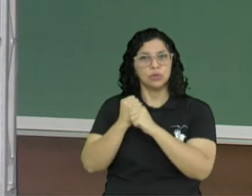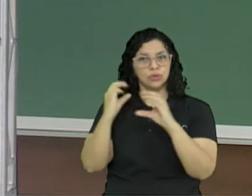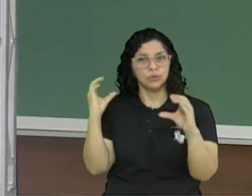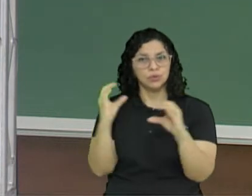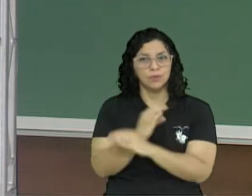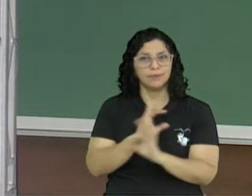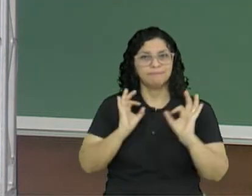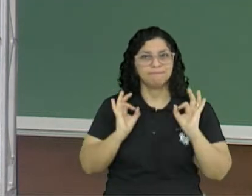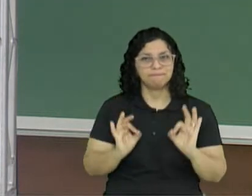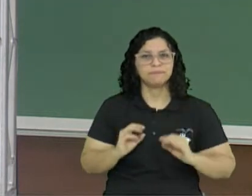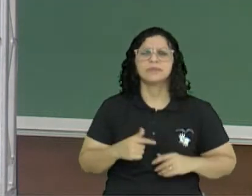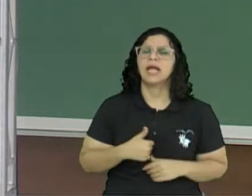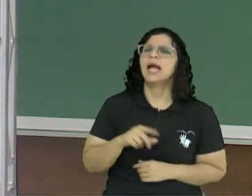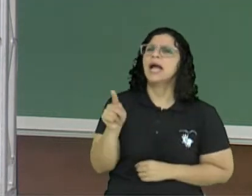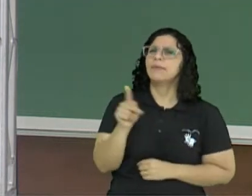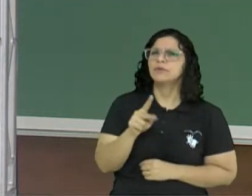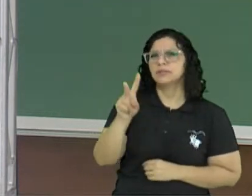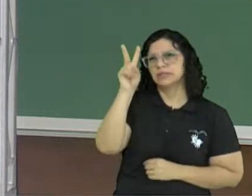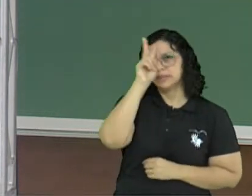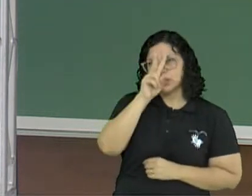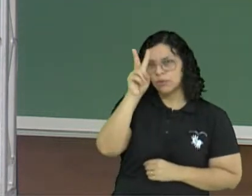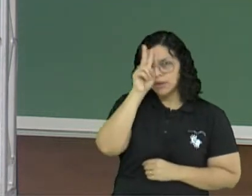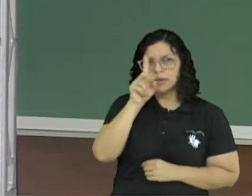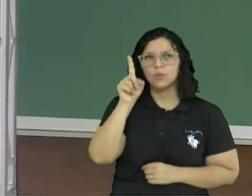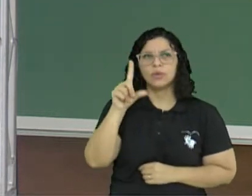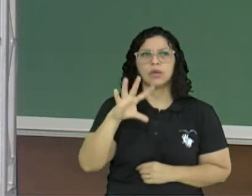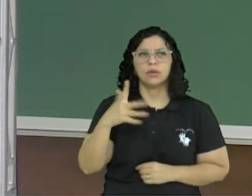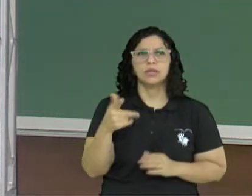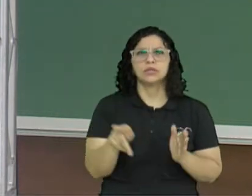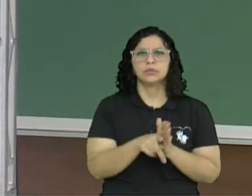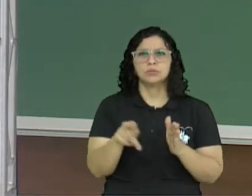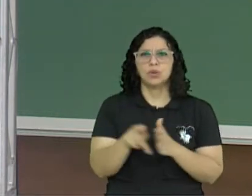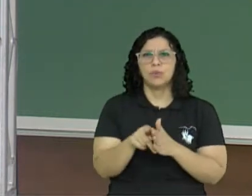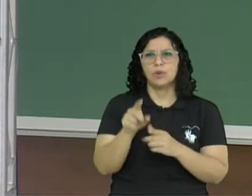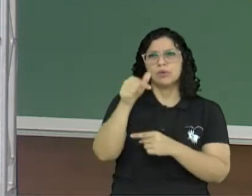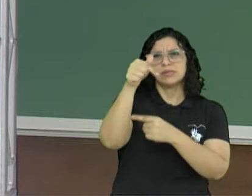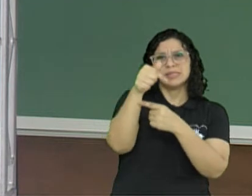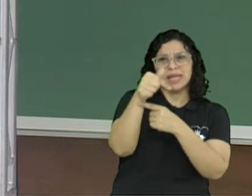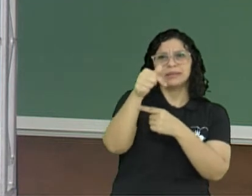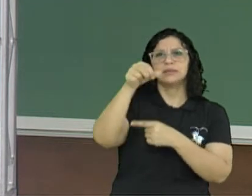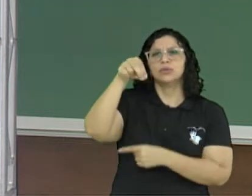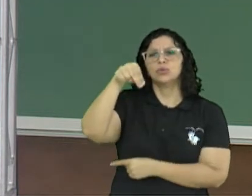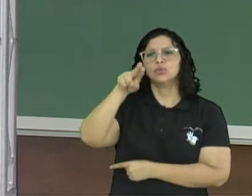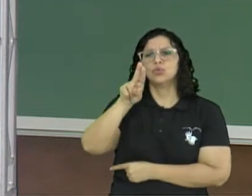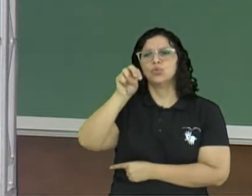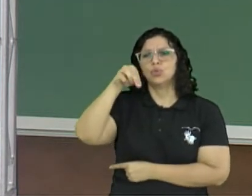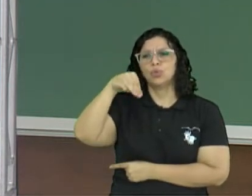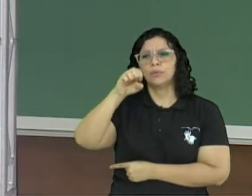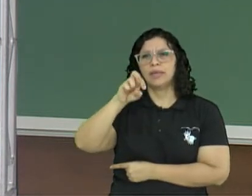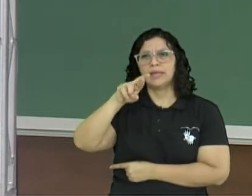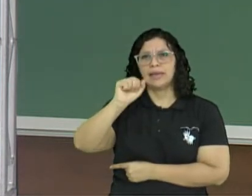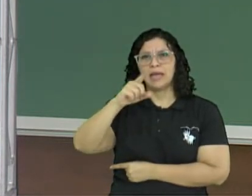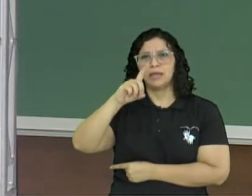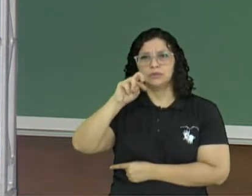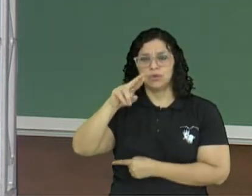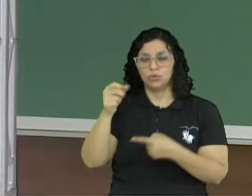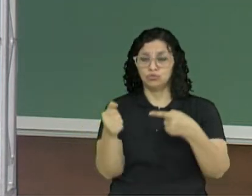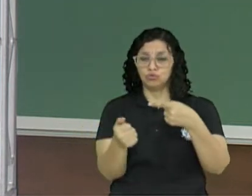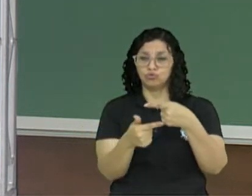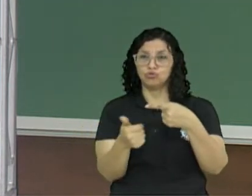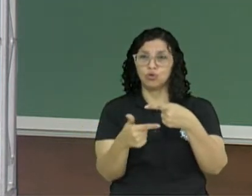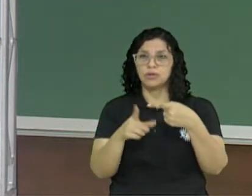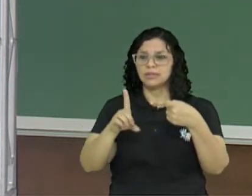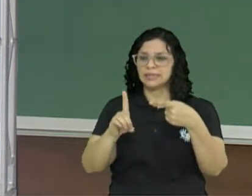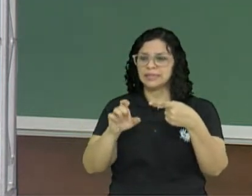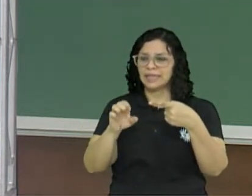inteiro. Ah, professor, eu lembro lá que aqui chama numerador, aqui chama denominador. Isso mesmo, o número